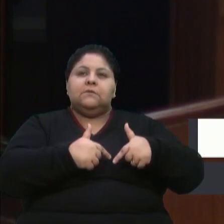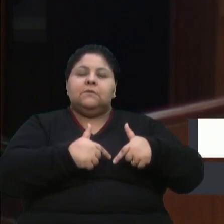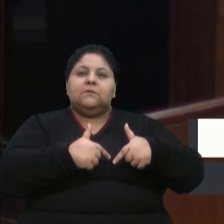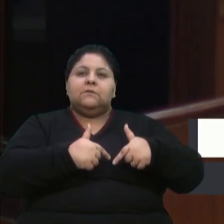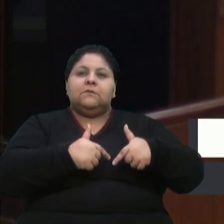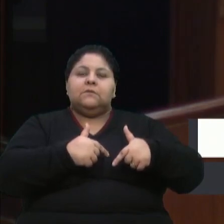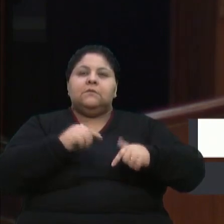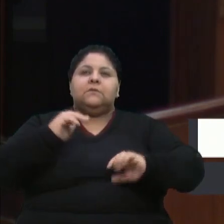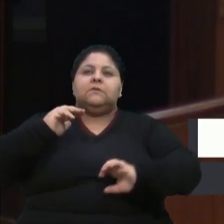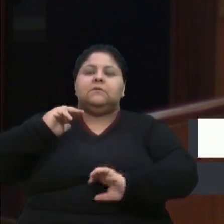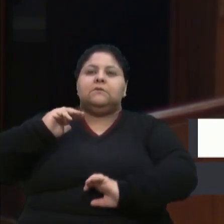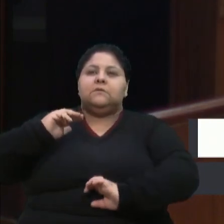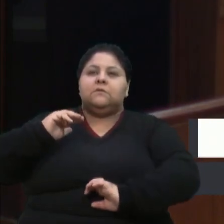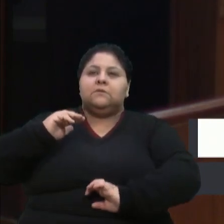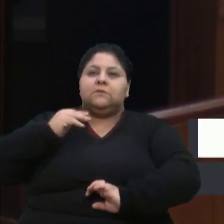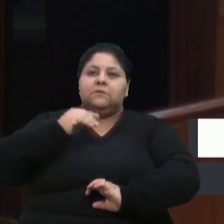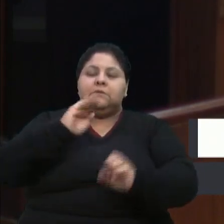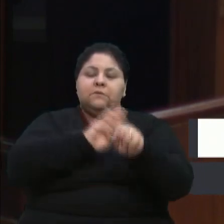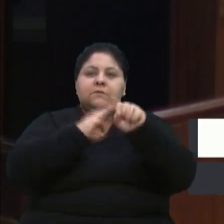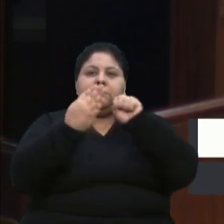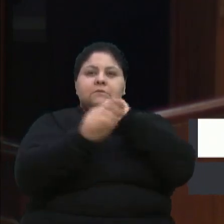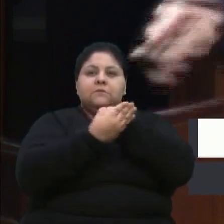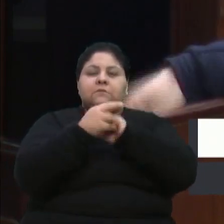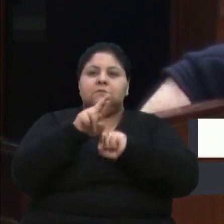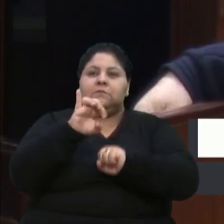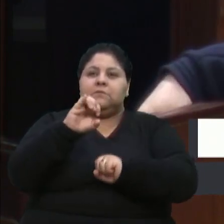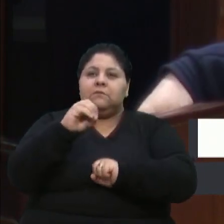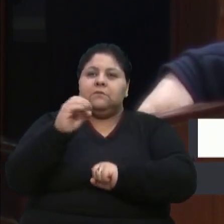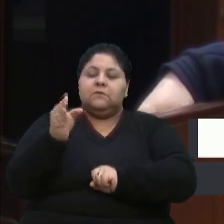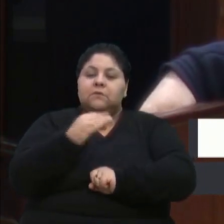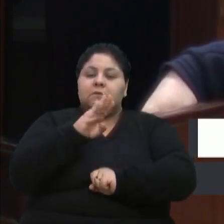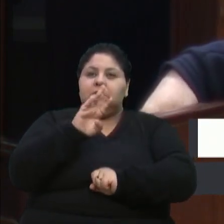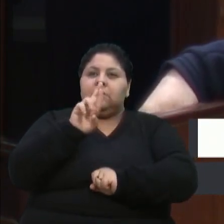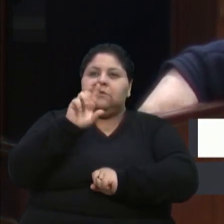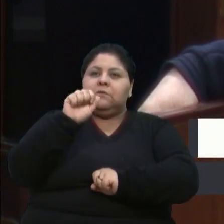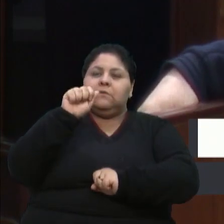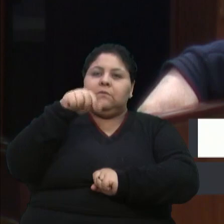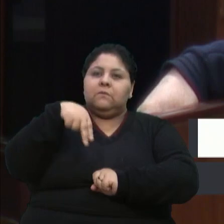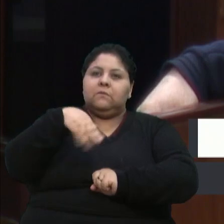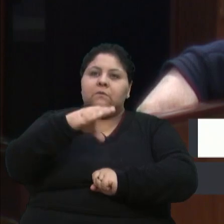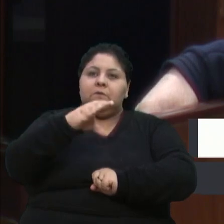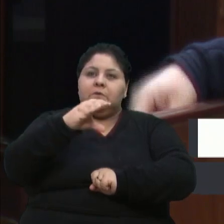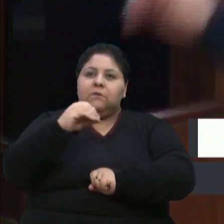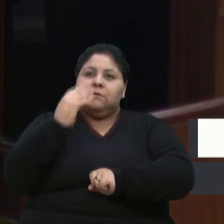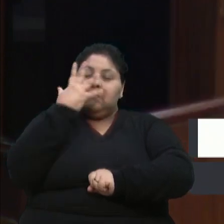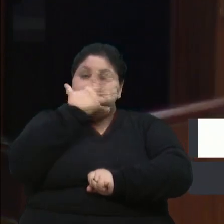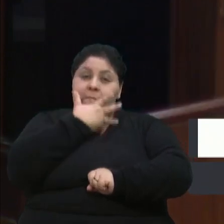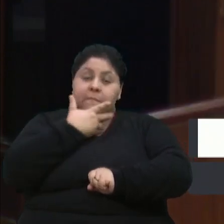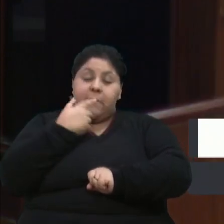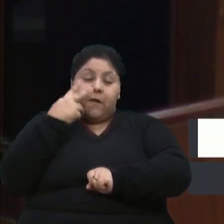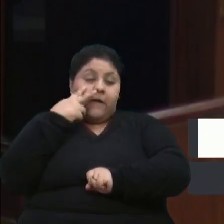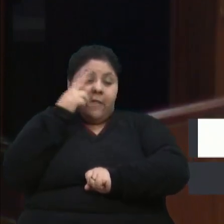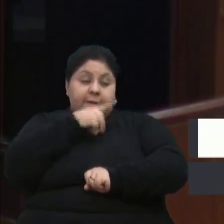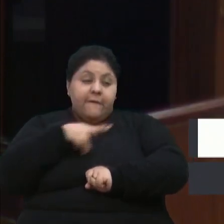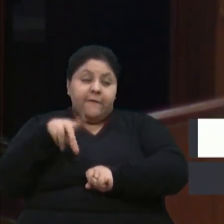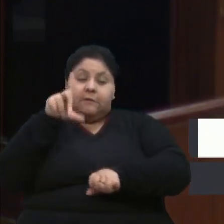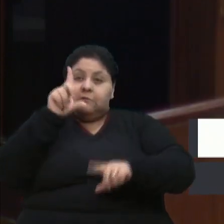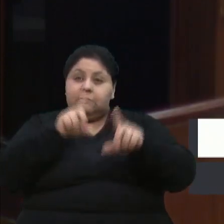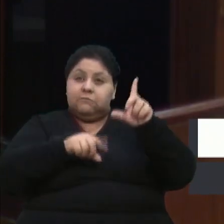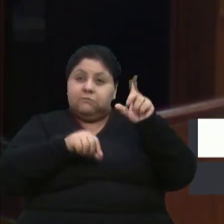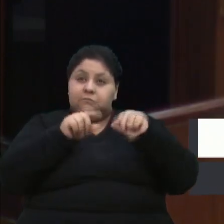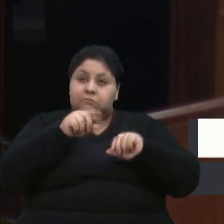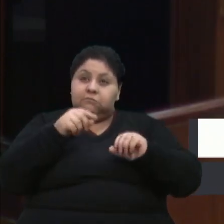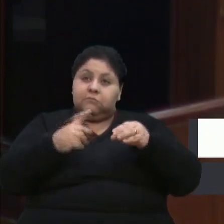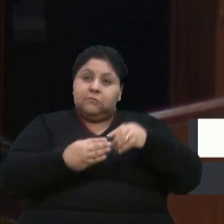nessa região aqui e moram no Cruzeiro Bela Vista, a principal via de acesso, Dom José Baré, e que